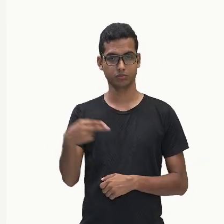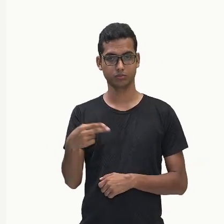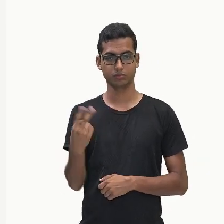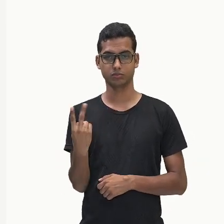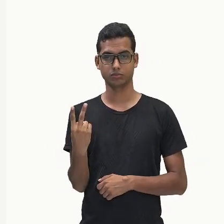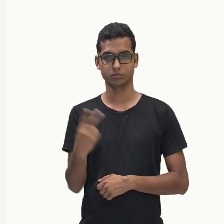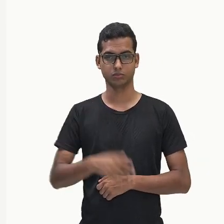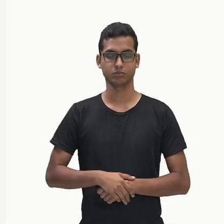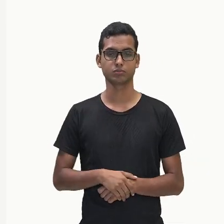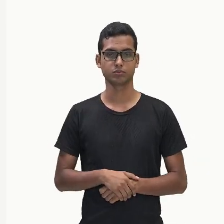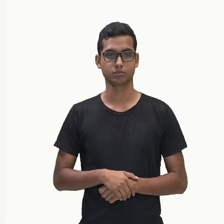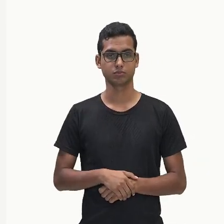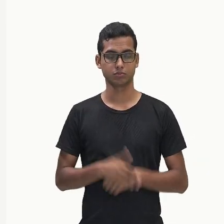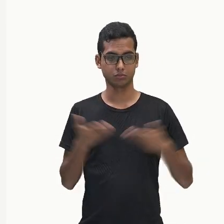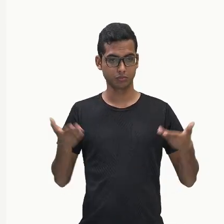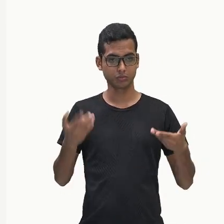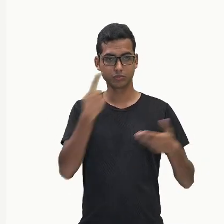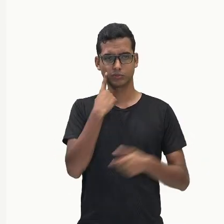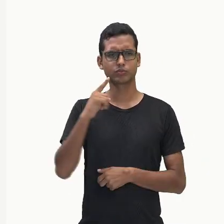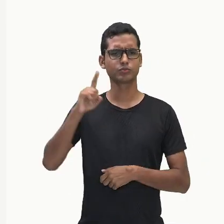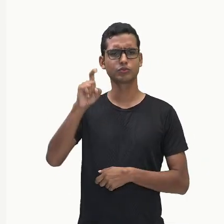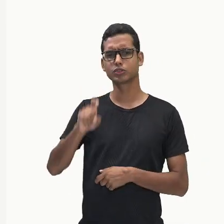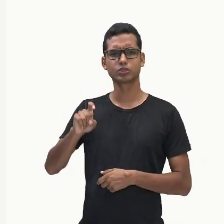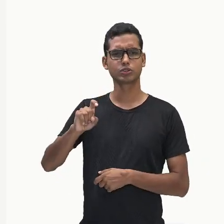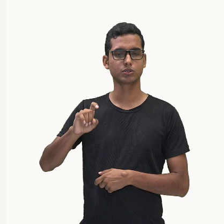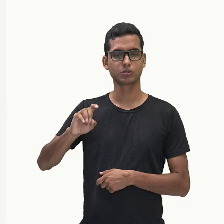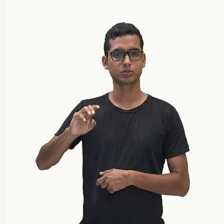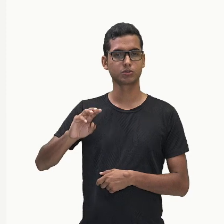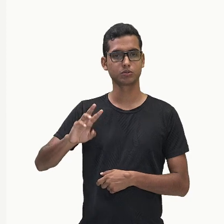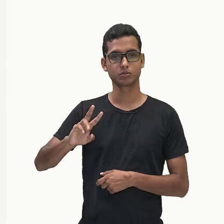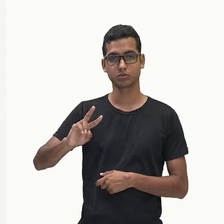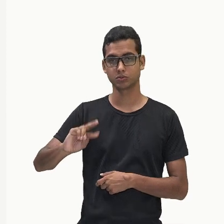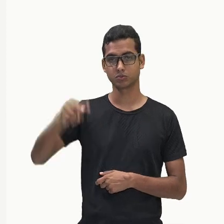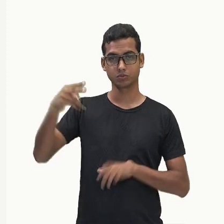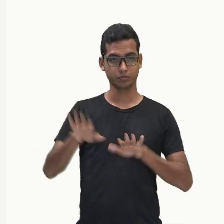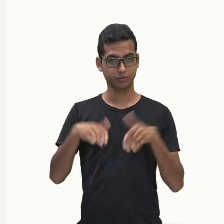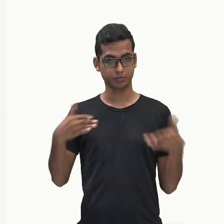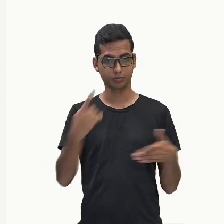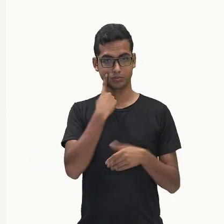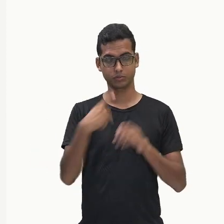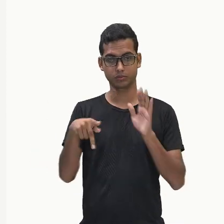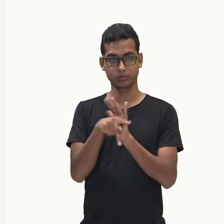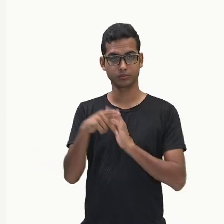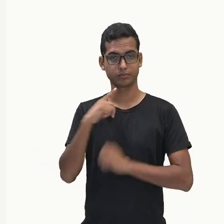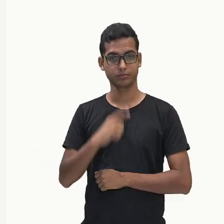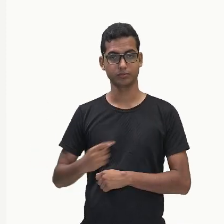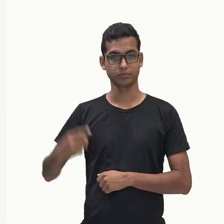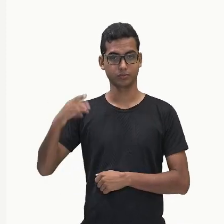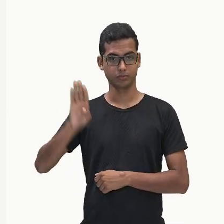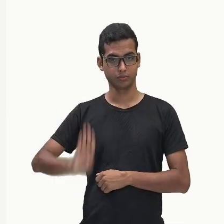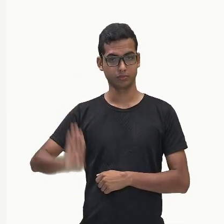está acompanhando o x ao quadrado, nesse caso aqui, é o 3. Então, b vai ser igual a